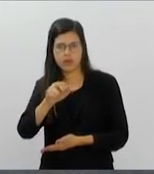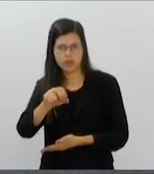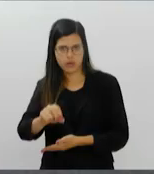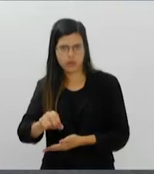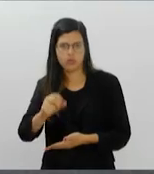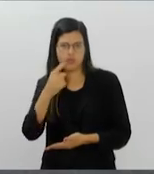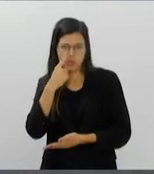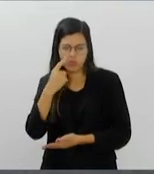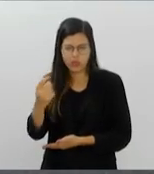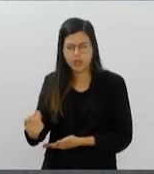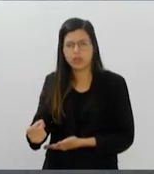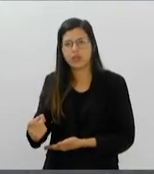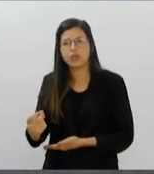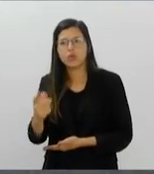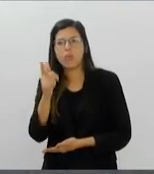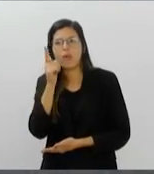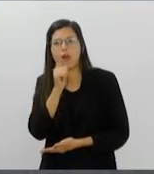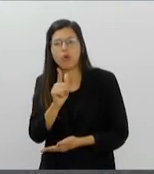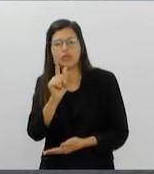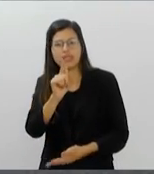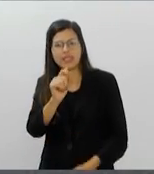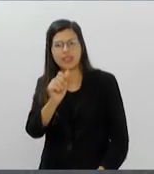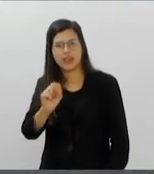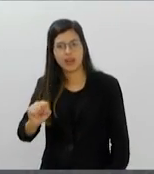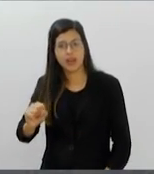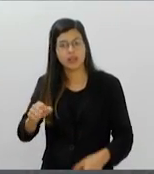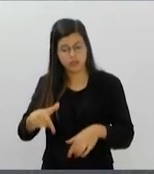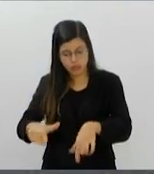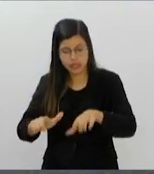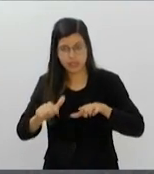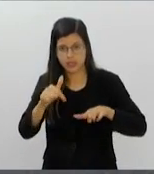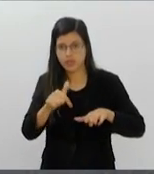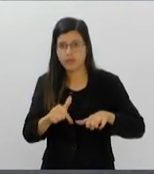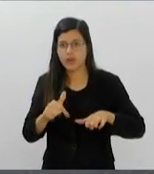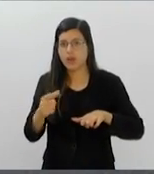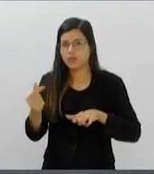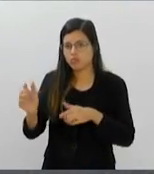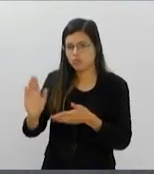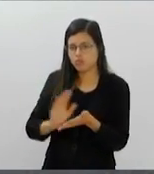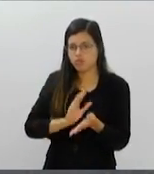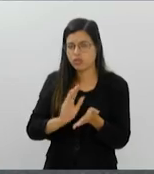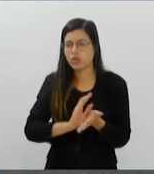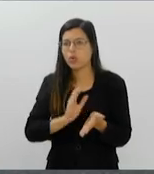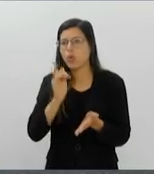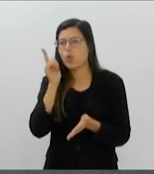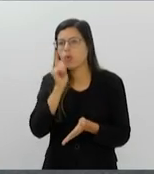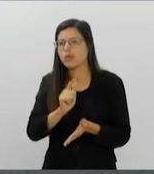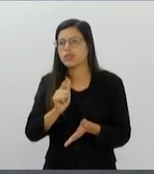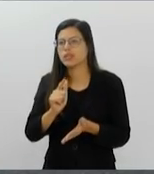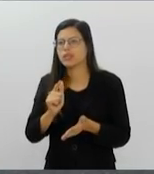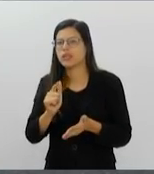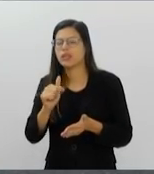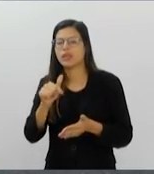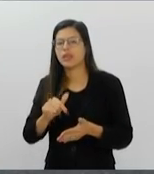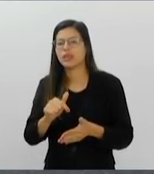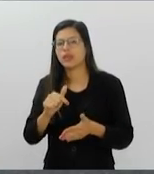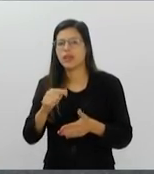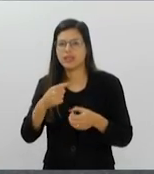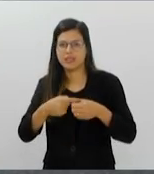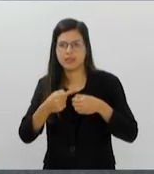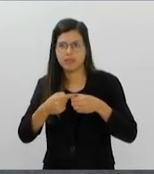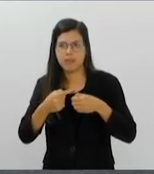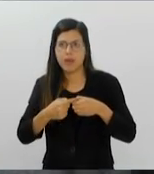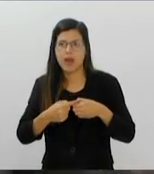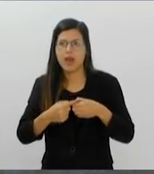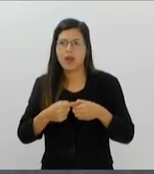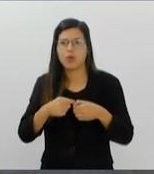com recurso vindo de crédito de carbono, urbanizar o bairro de Jardim Gramacho, completamente degradado pelo